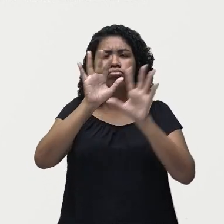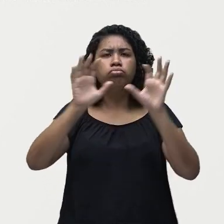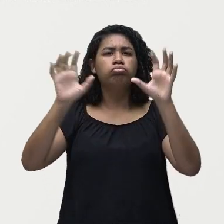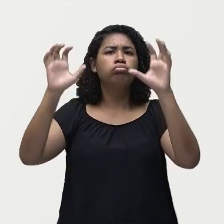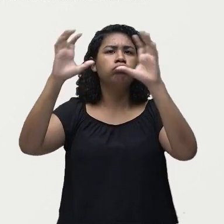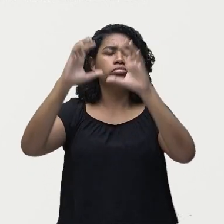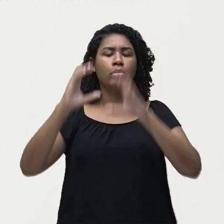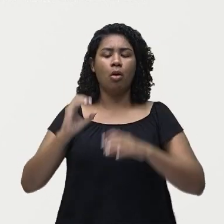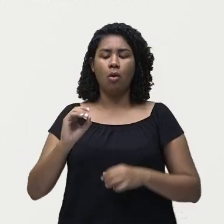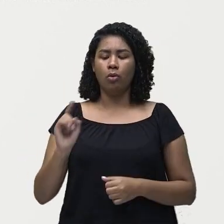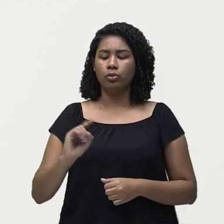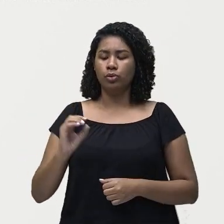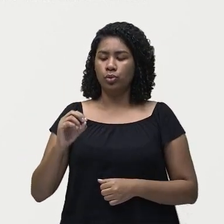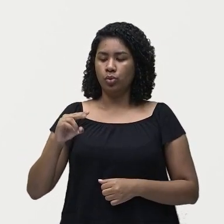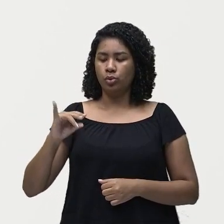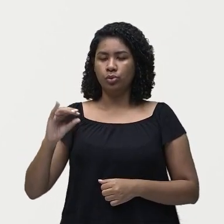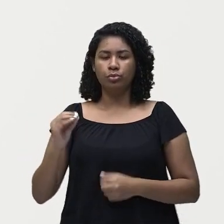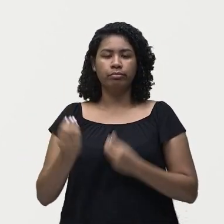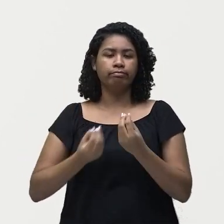aí na nossa próxima imagem.